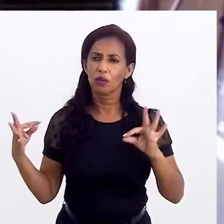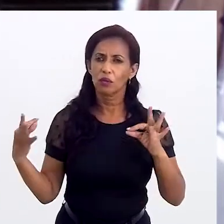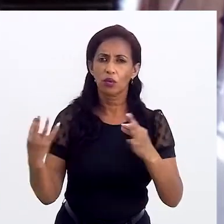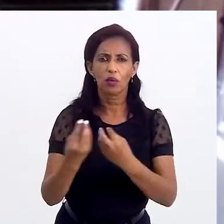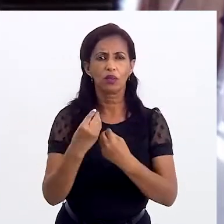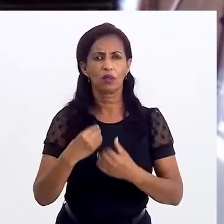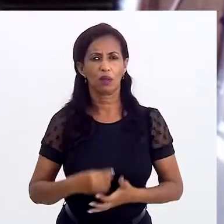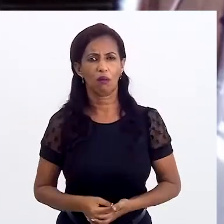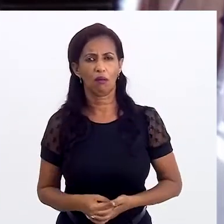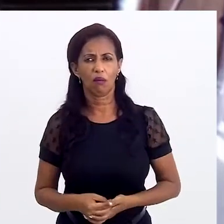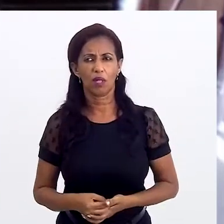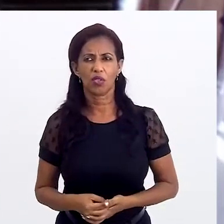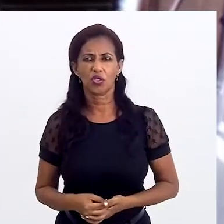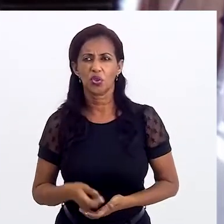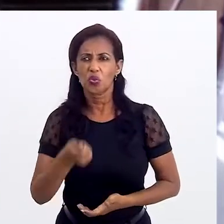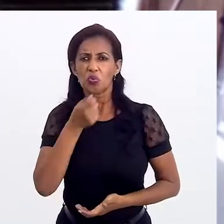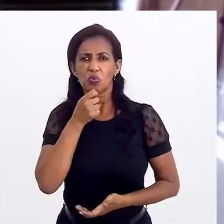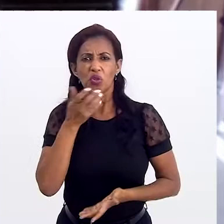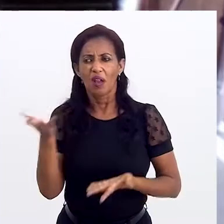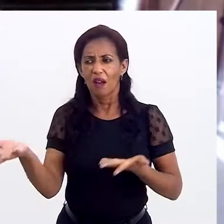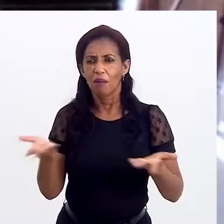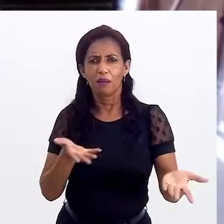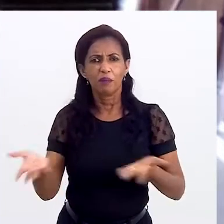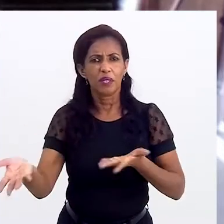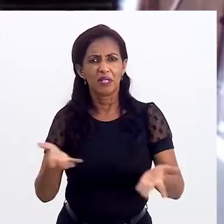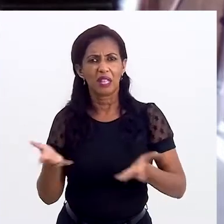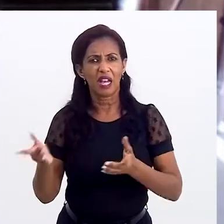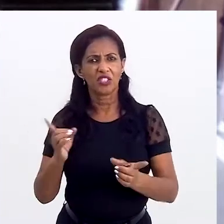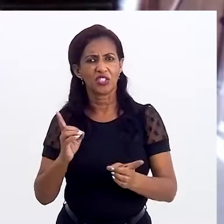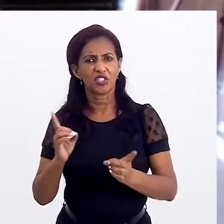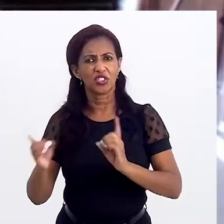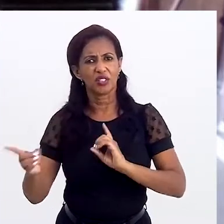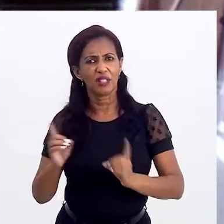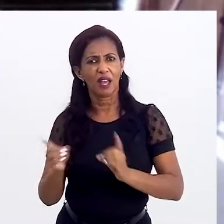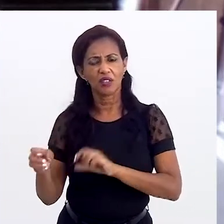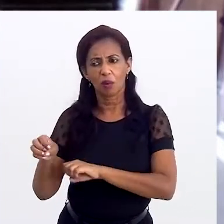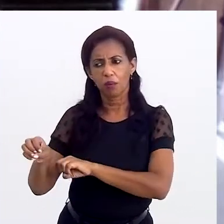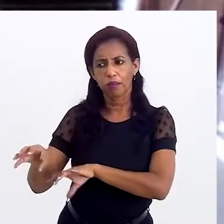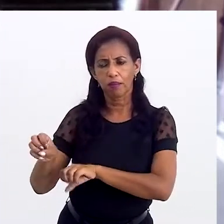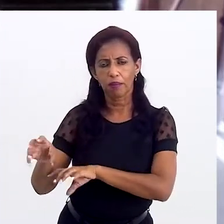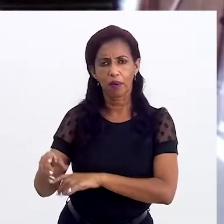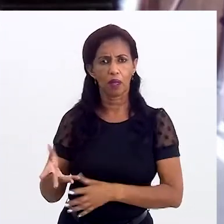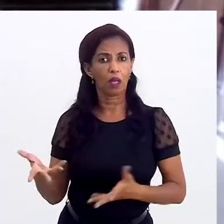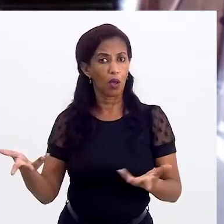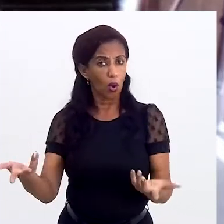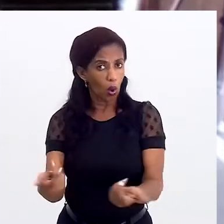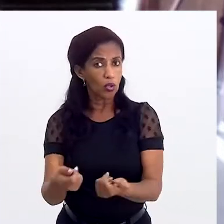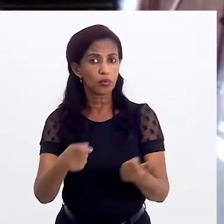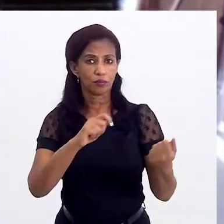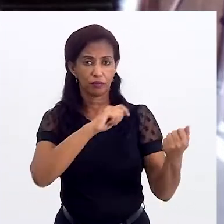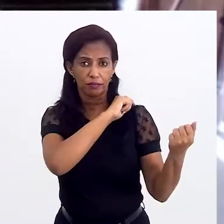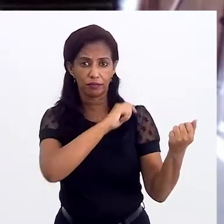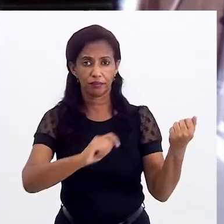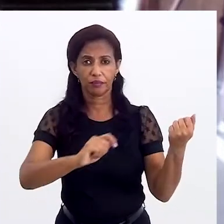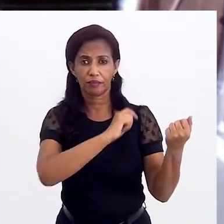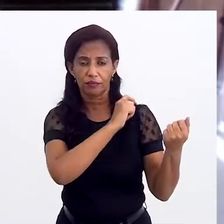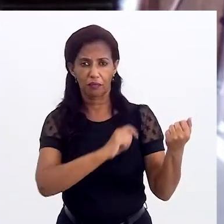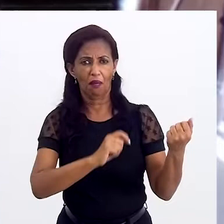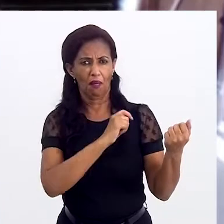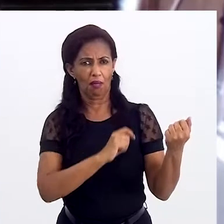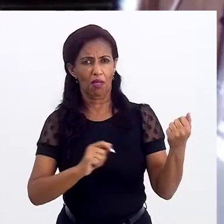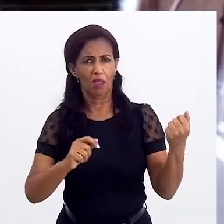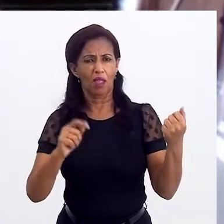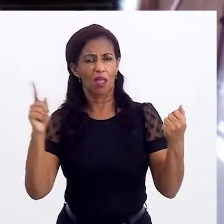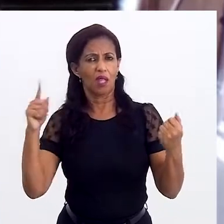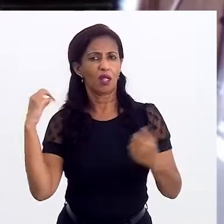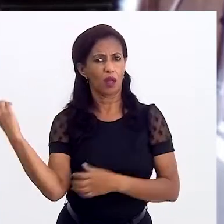que era totalmente... não tinha nenhuma habilidade, nenhuma didática para ensinar. Ele era um ótimo violinista,